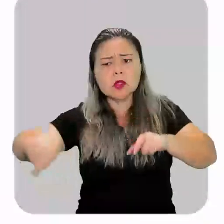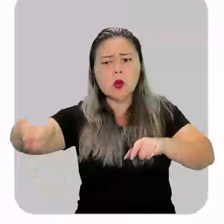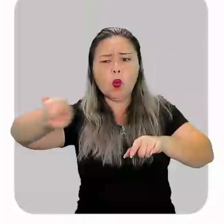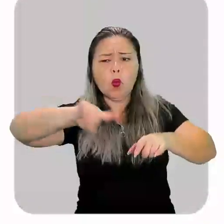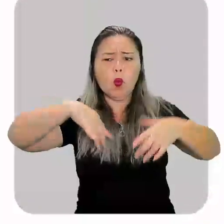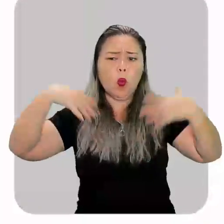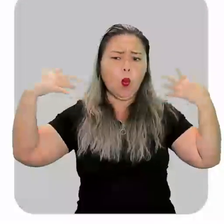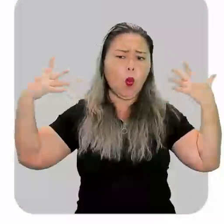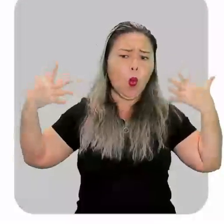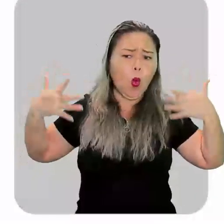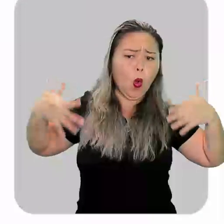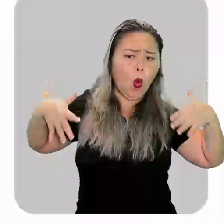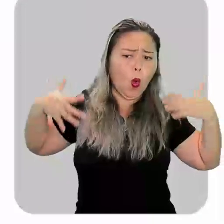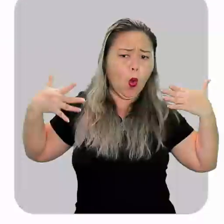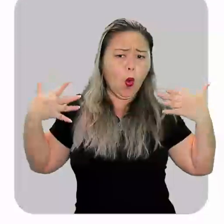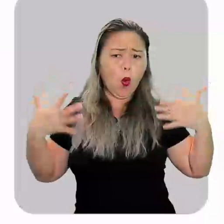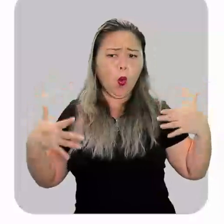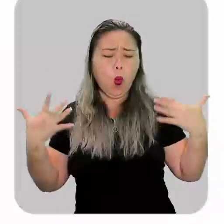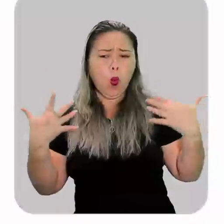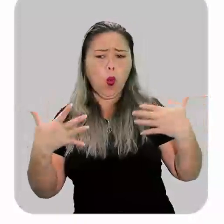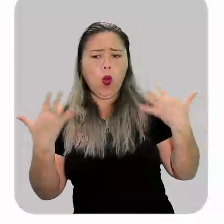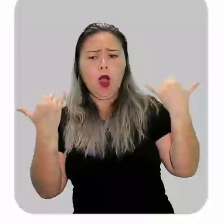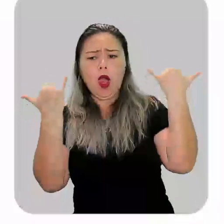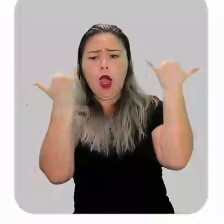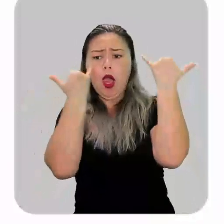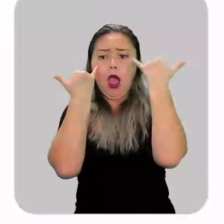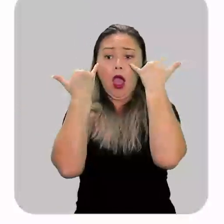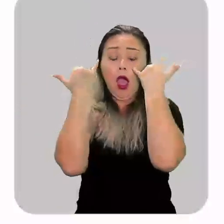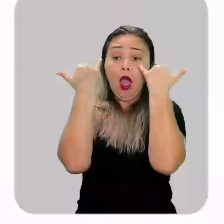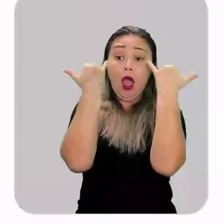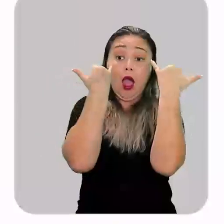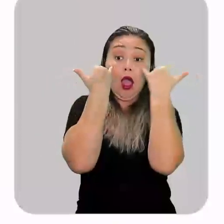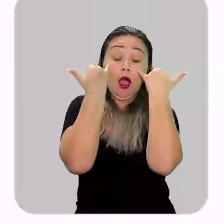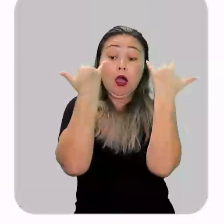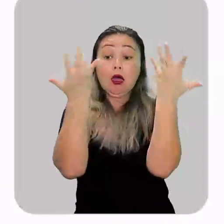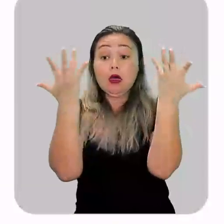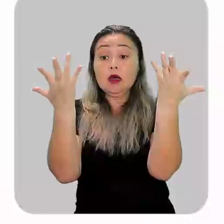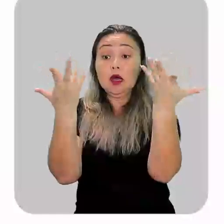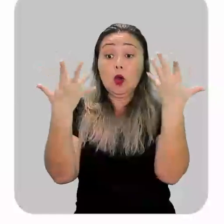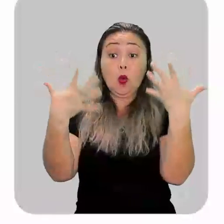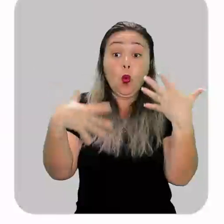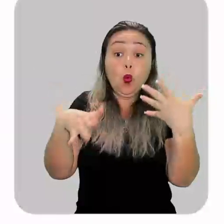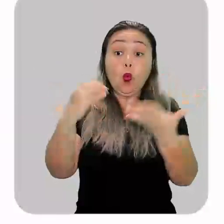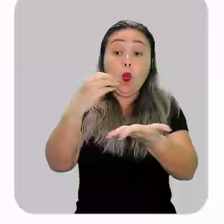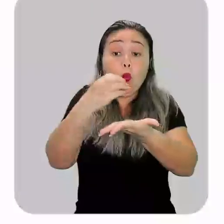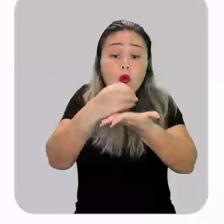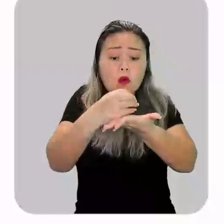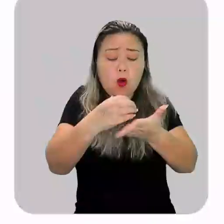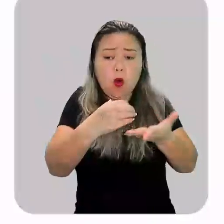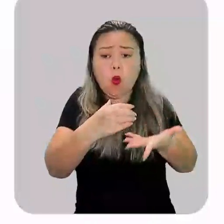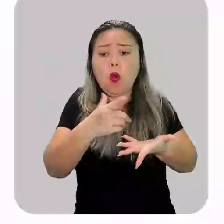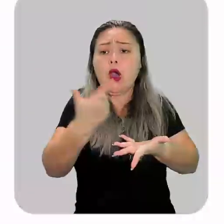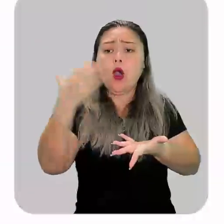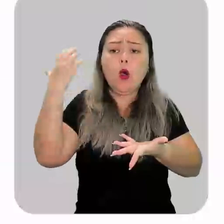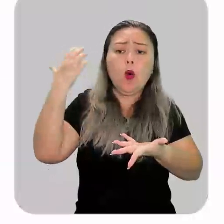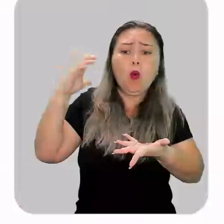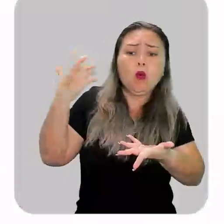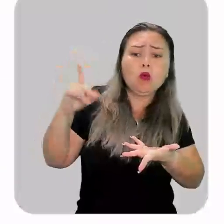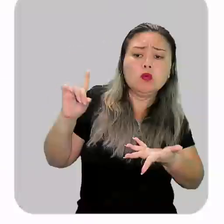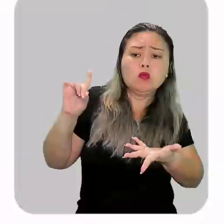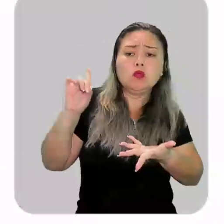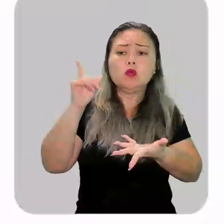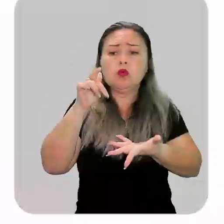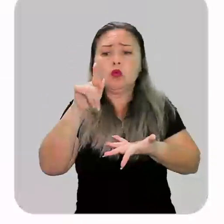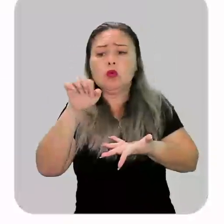ao delírio. Cada rodela. Imagina, muita informação numa questão só, né? Imagina aí um copo com Coca-Cola,